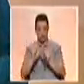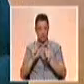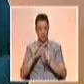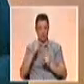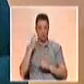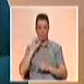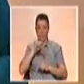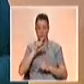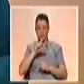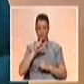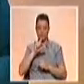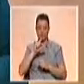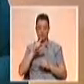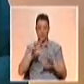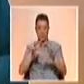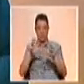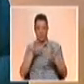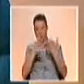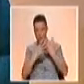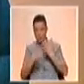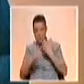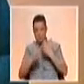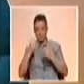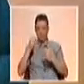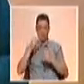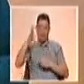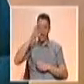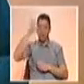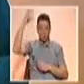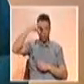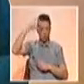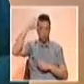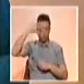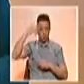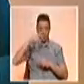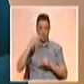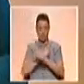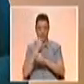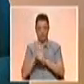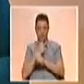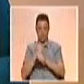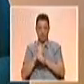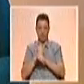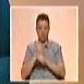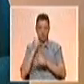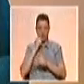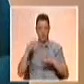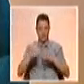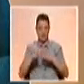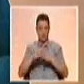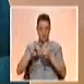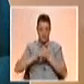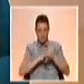permitem captar a água da chuva, a Anquipe tem feito um trabalho tremendo nesta matéria. Quem é que tem feito? A Anquipe, a